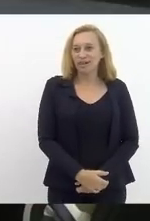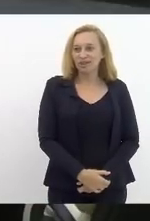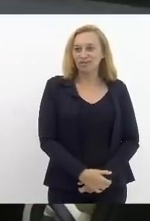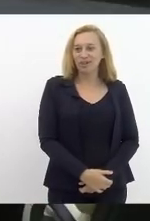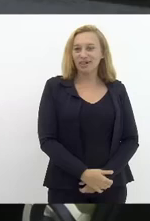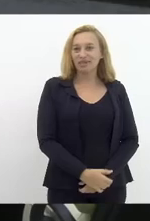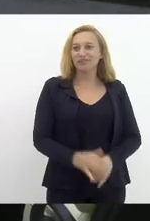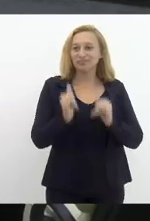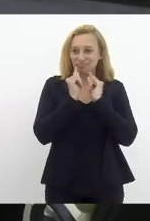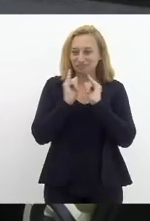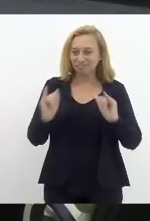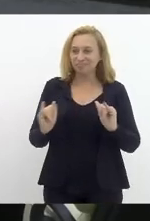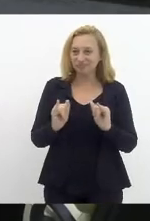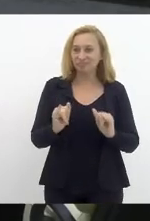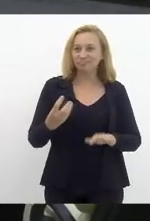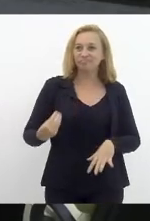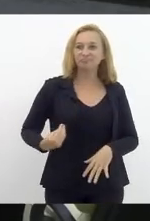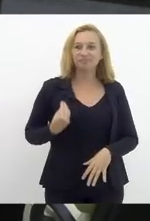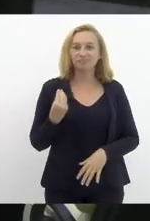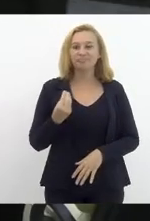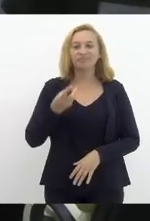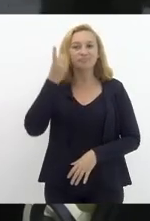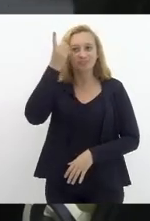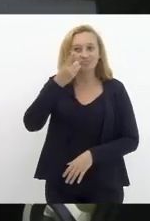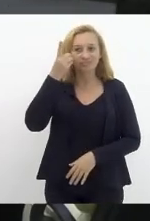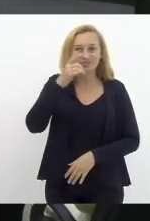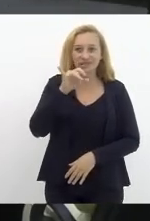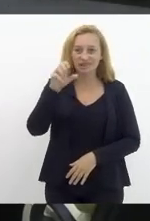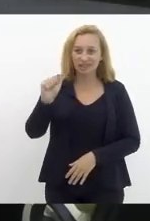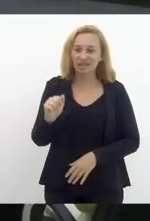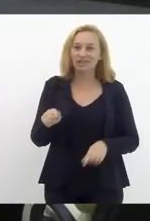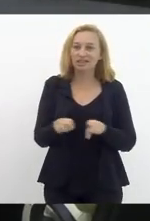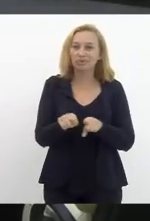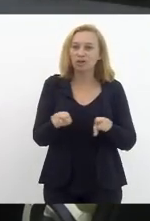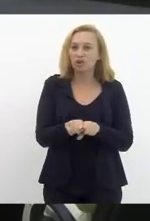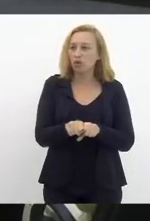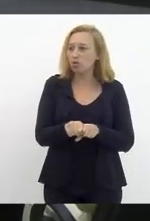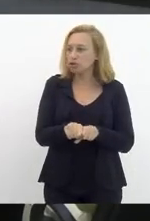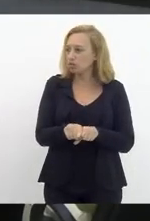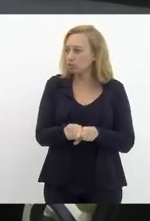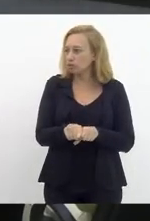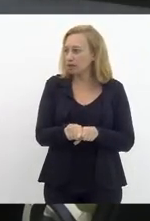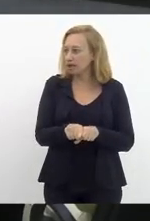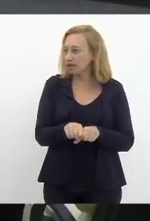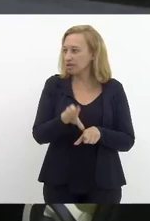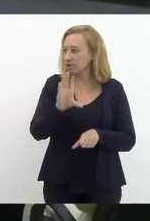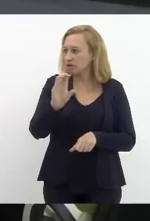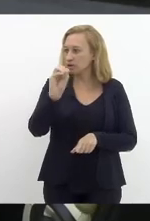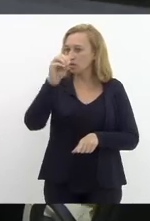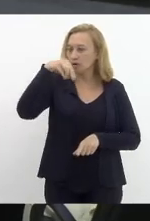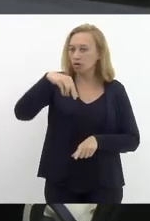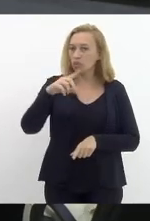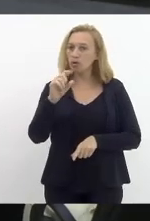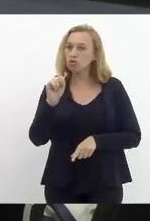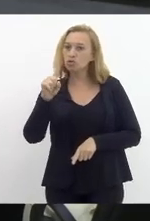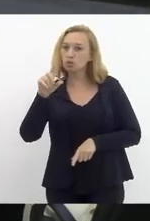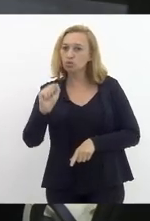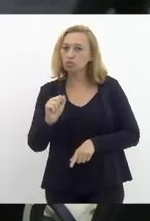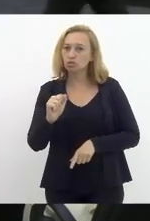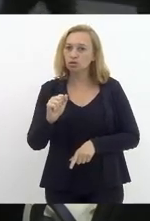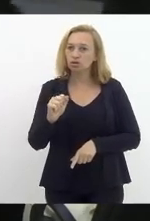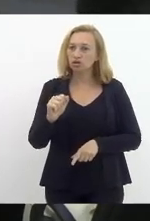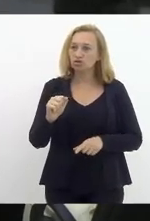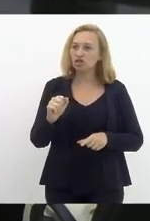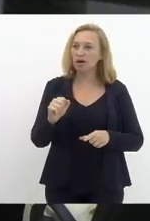Queria anunciar a presença da deputada Célia Jordão e o cônsul do Japão aqui. Obrigado, a presença dos senhores